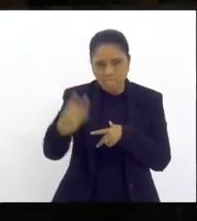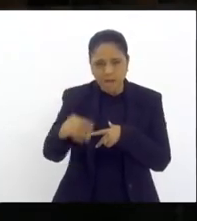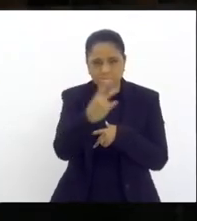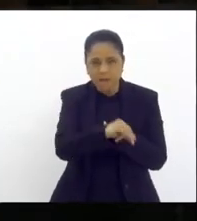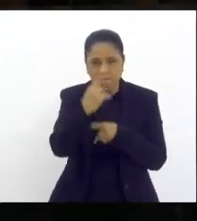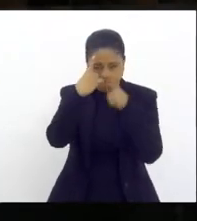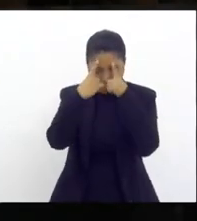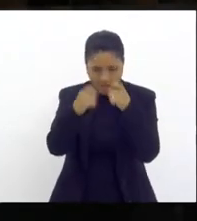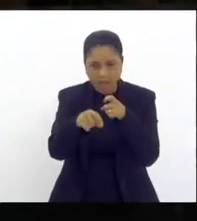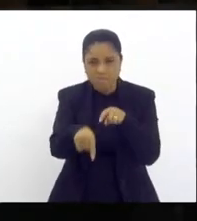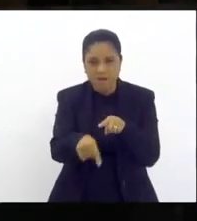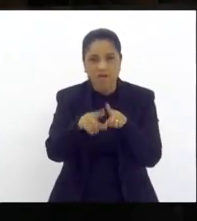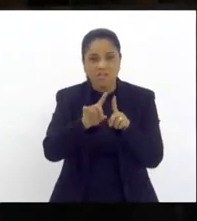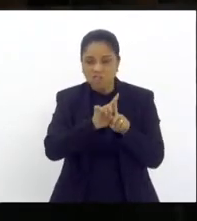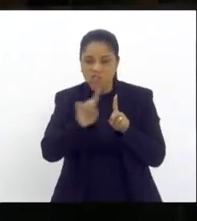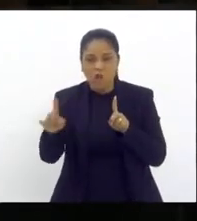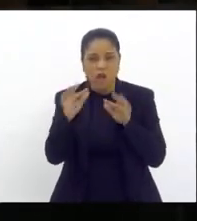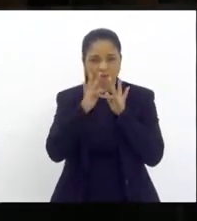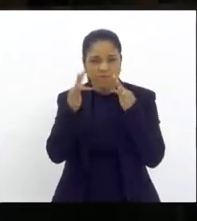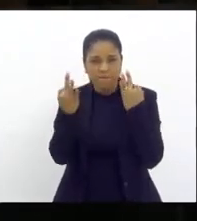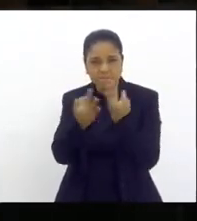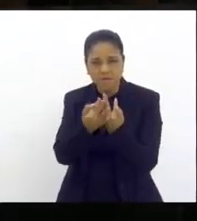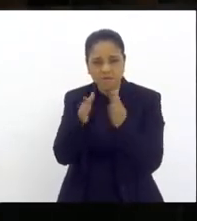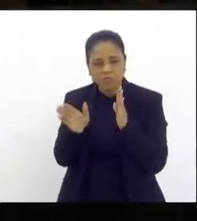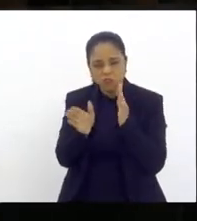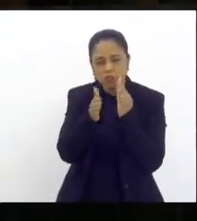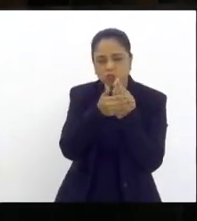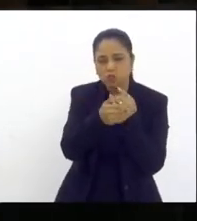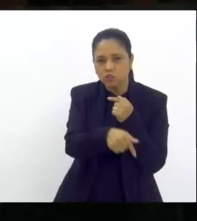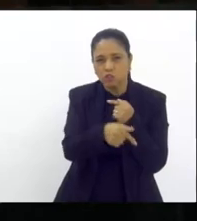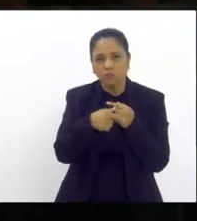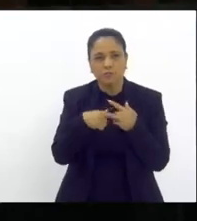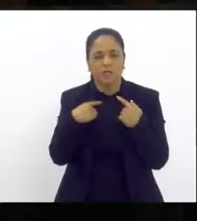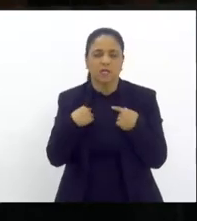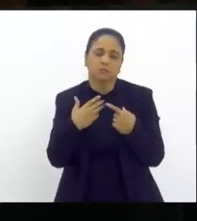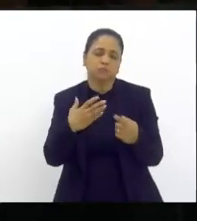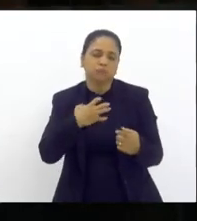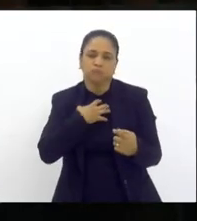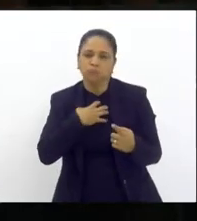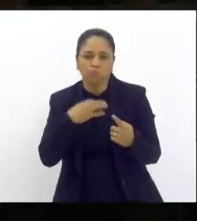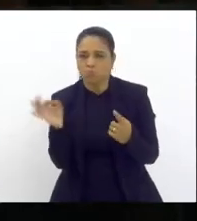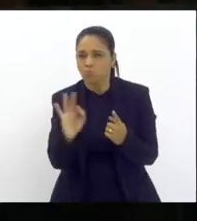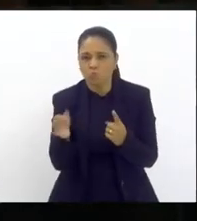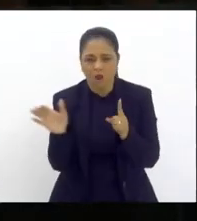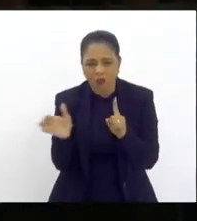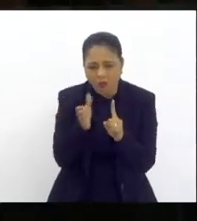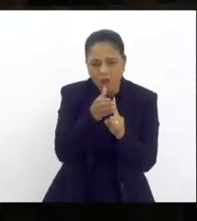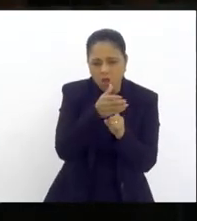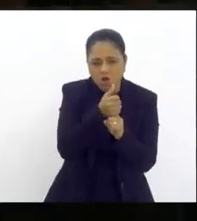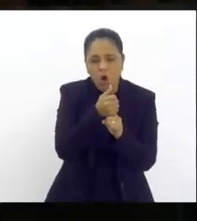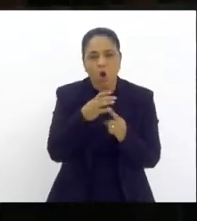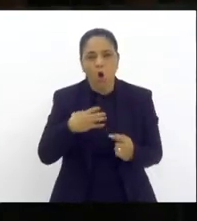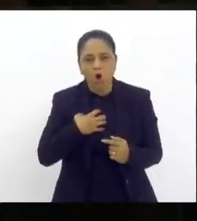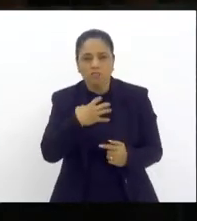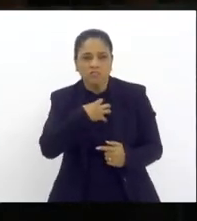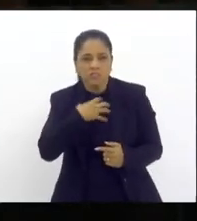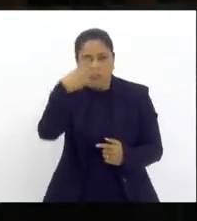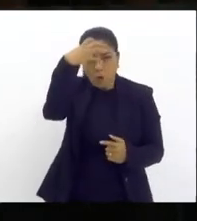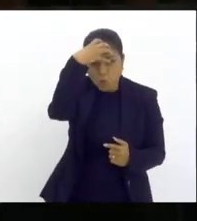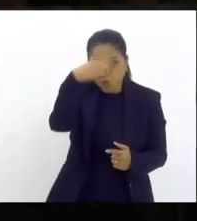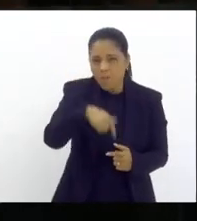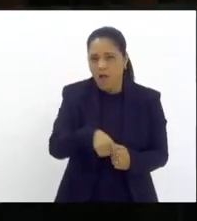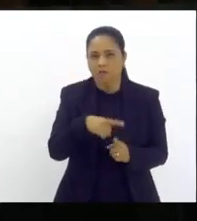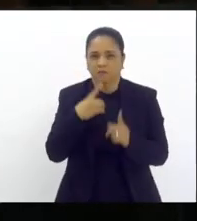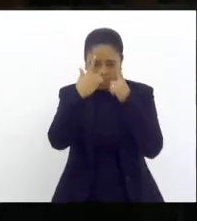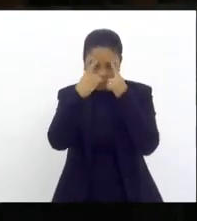da família para que ela não tenha, ou ela não se sinta acolhida, ou para que ela se sinta culpada ou envergonhada da violência que ela